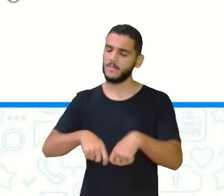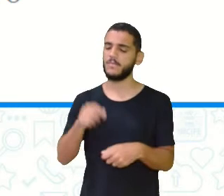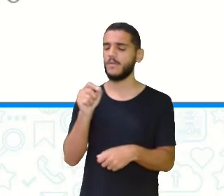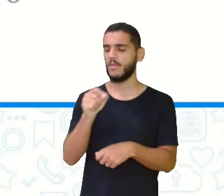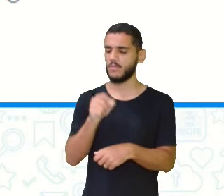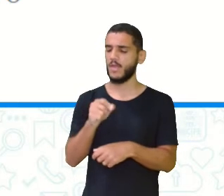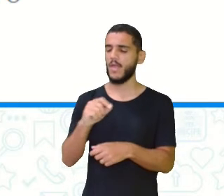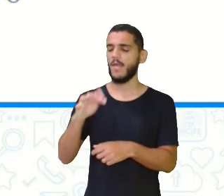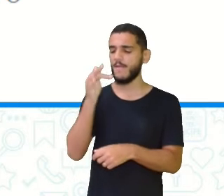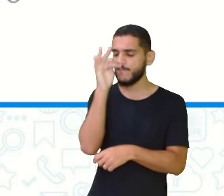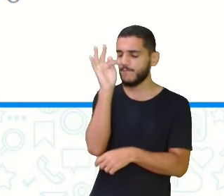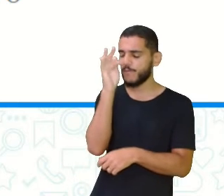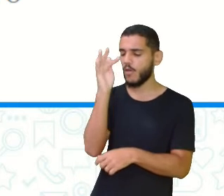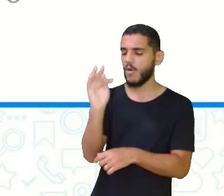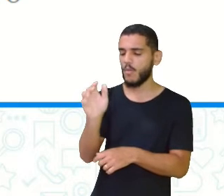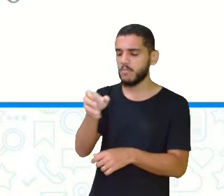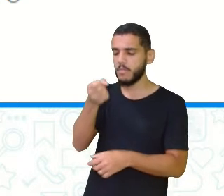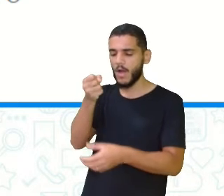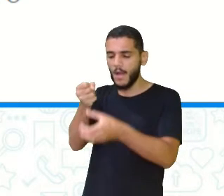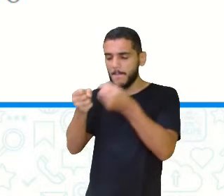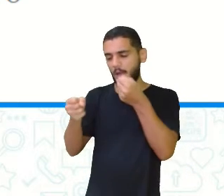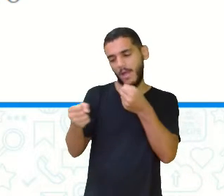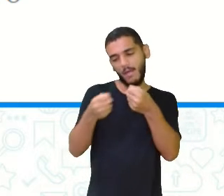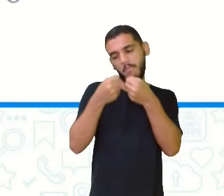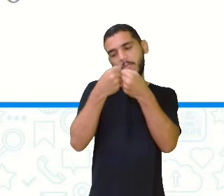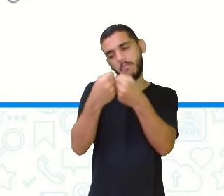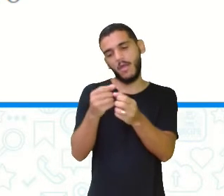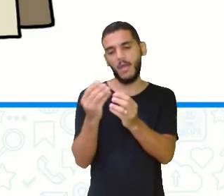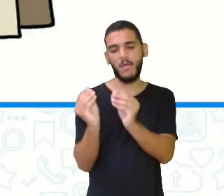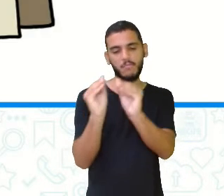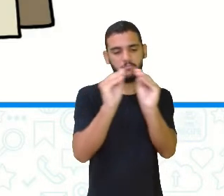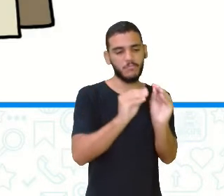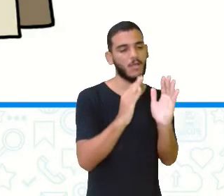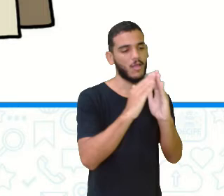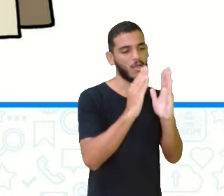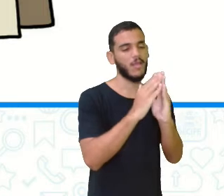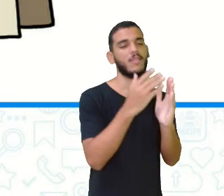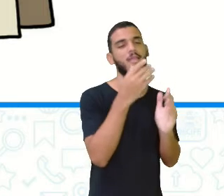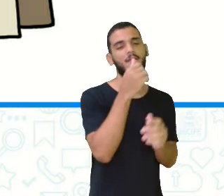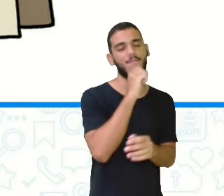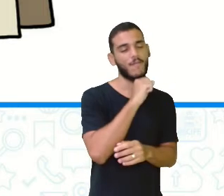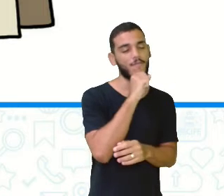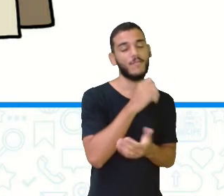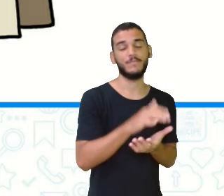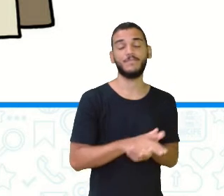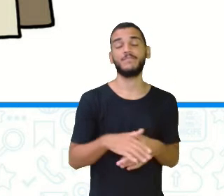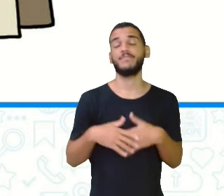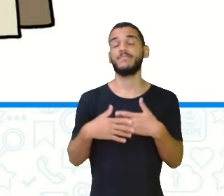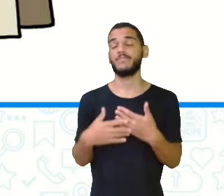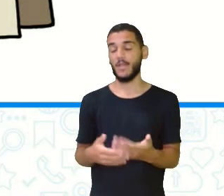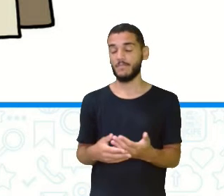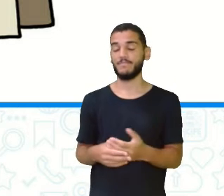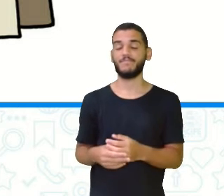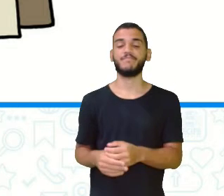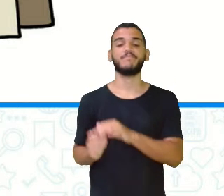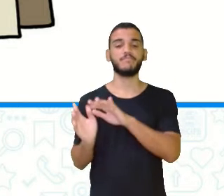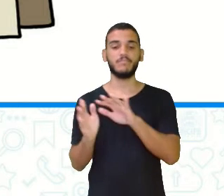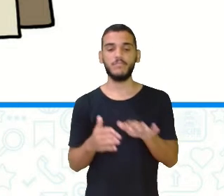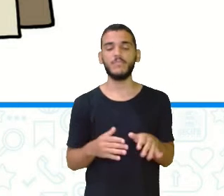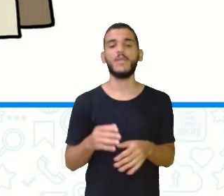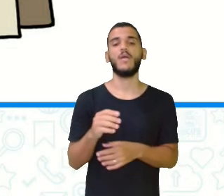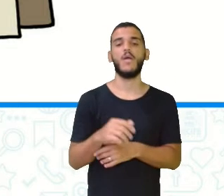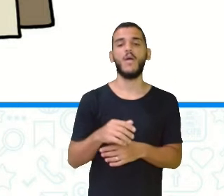lobo correu para a casa da vovó e bateu a porta. Toque, toque. Quem está aí? Perguntou a